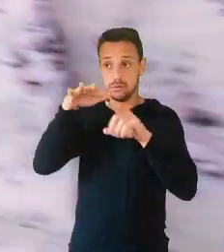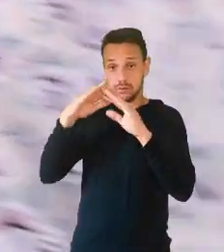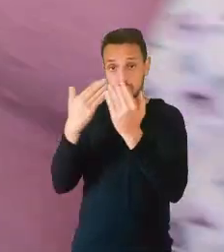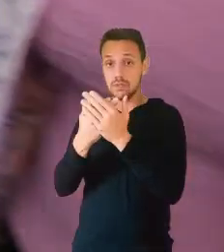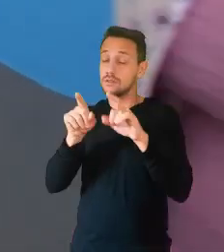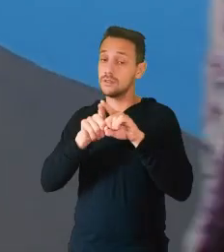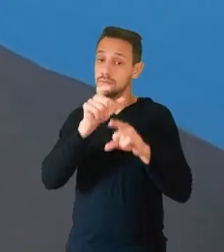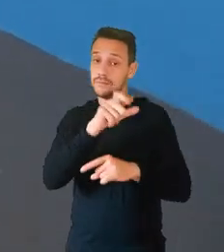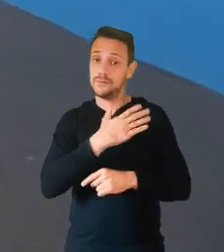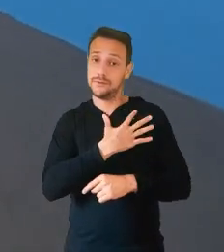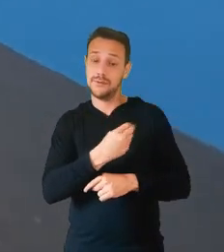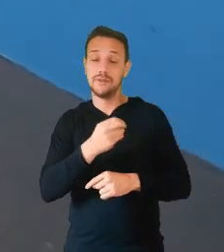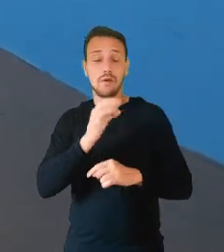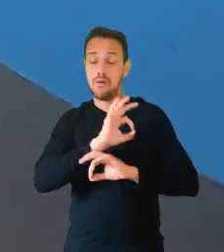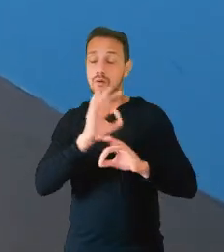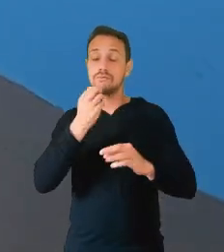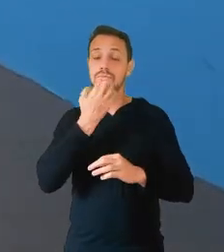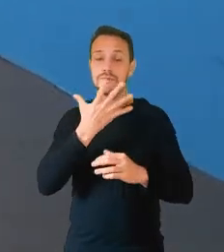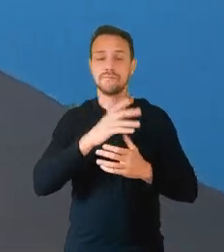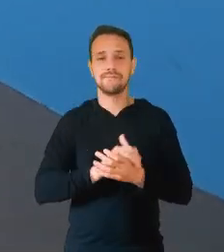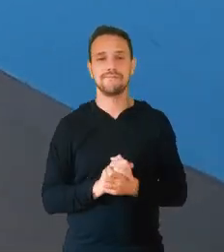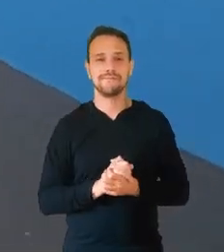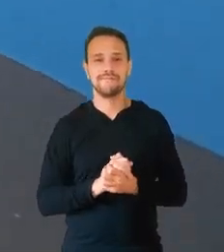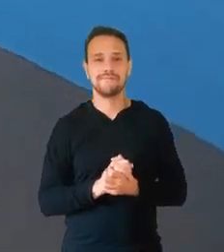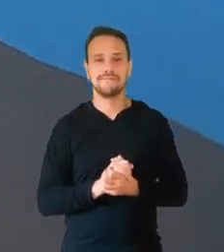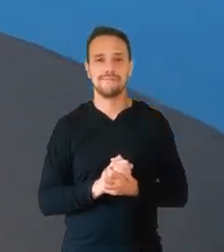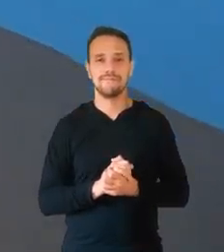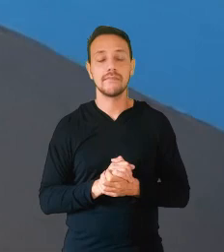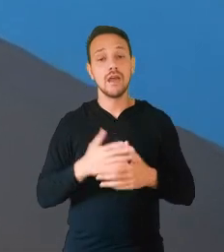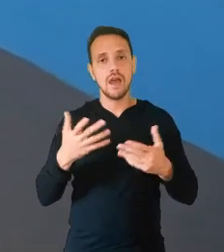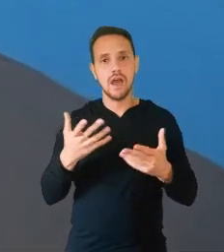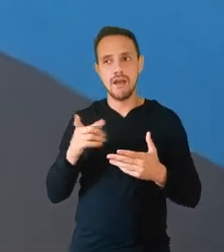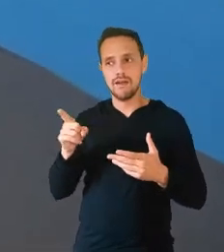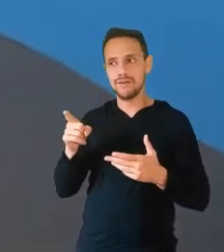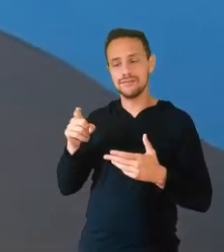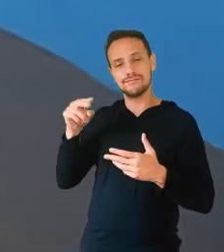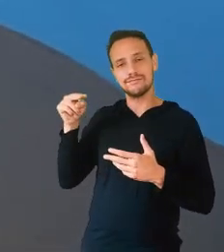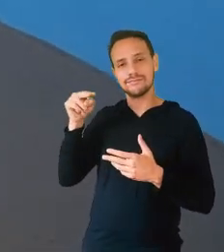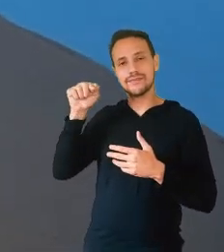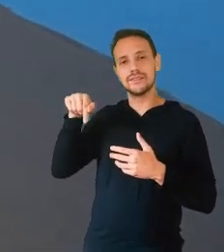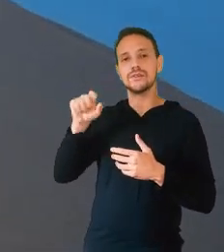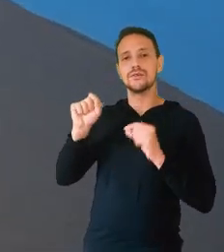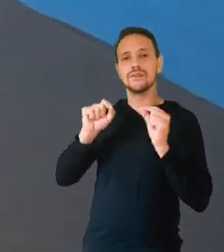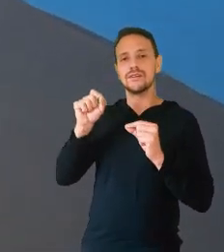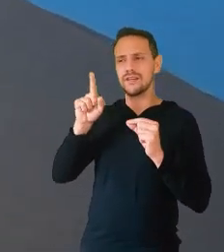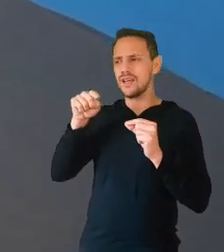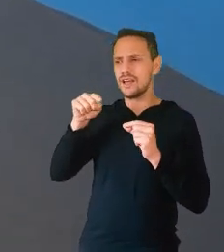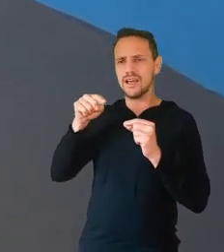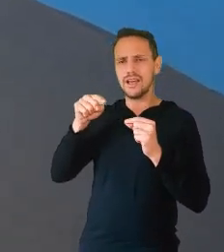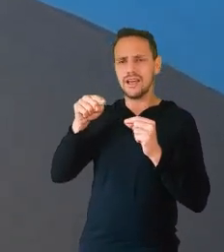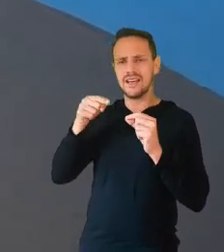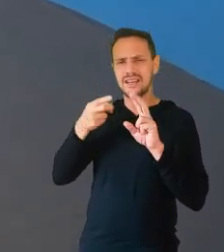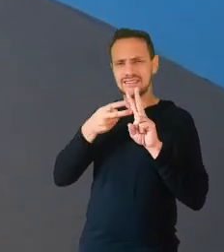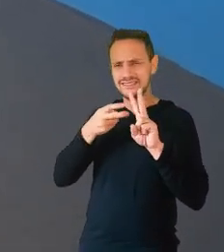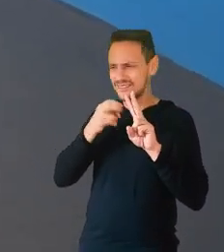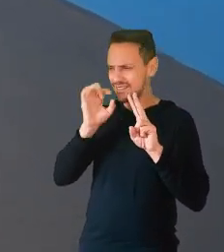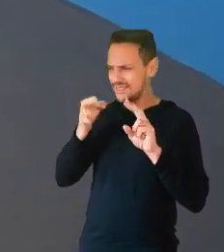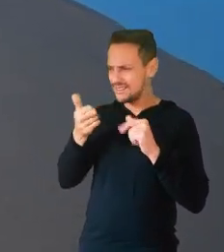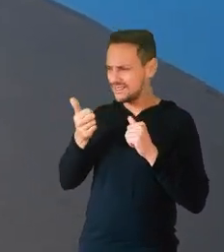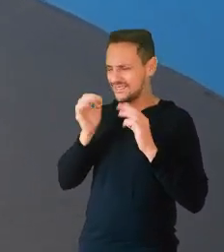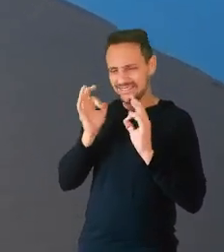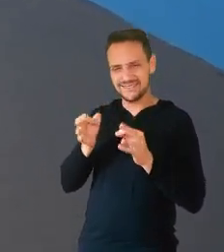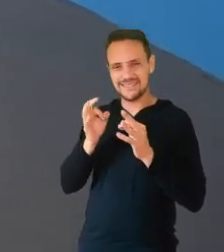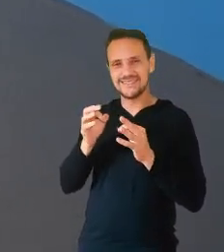nós vamos ouvir esse artista aqui. É o nosso. É o Índiozinho? O pessoal te chama de Índiozinho? Chama? Lá na escola